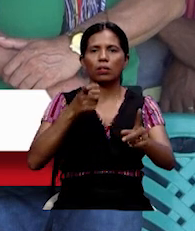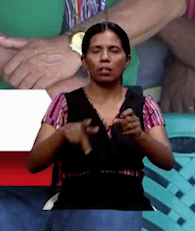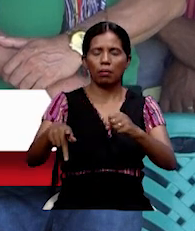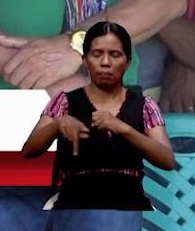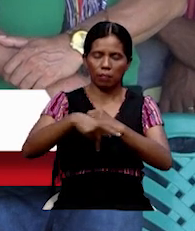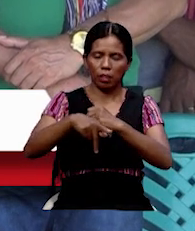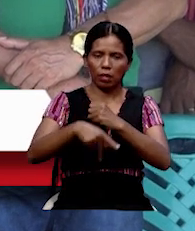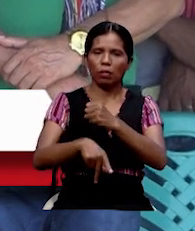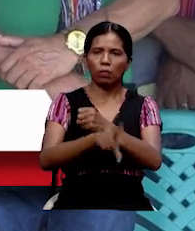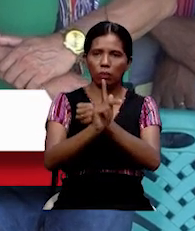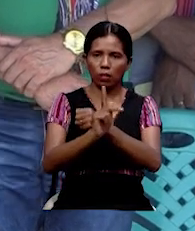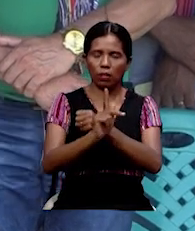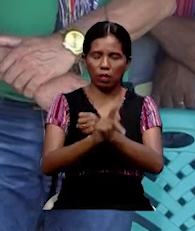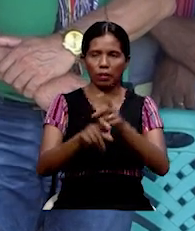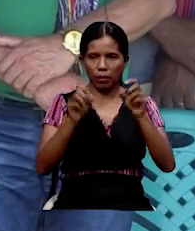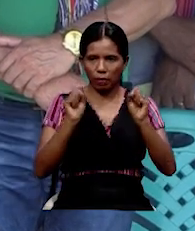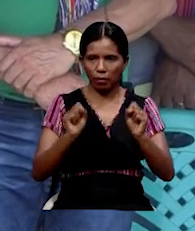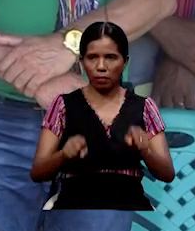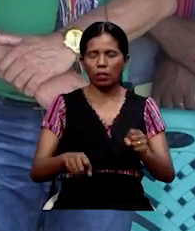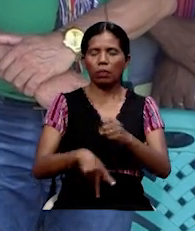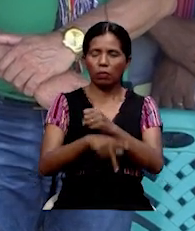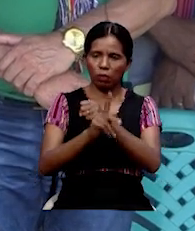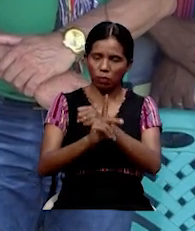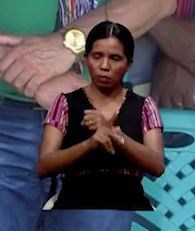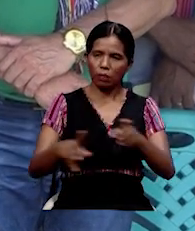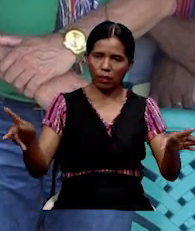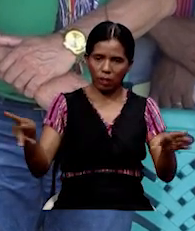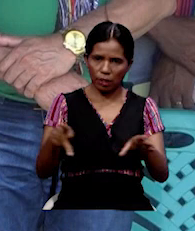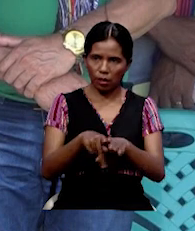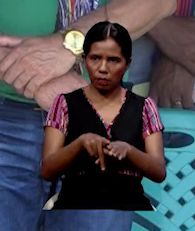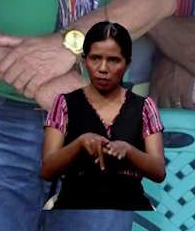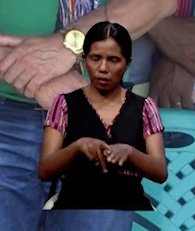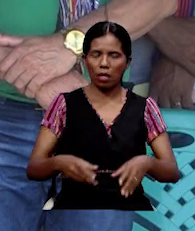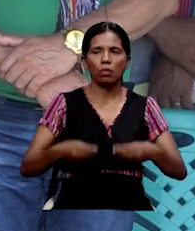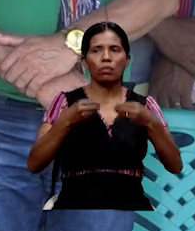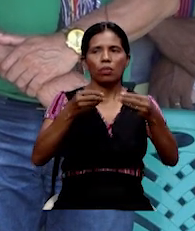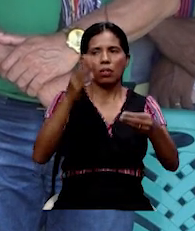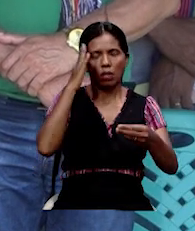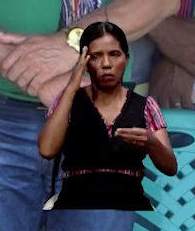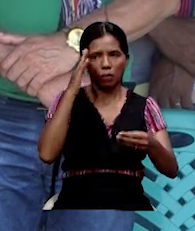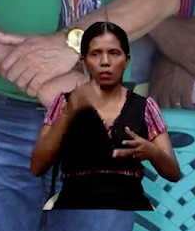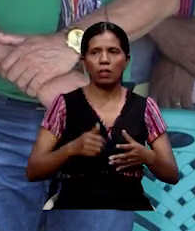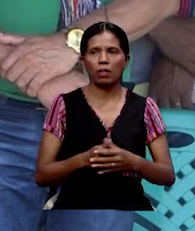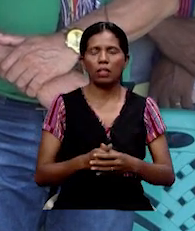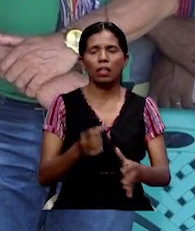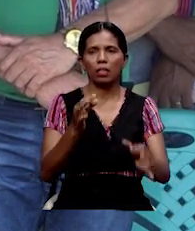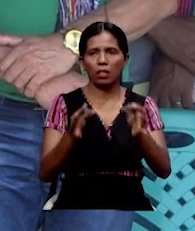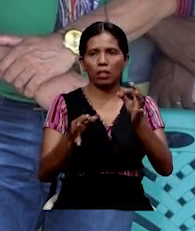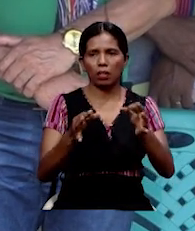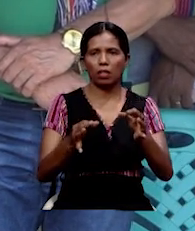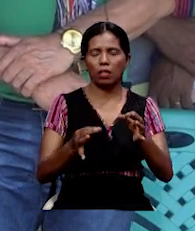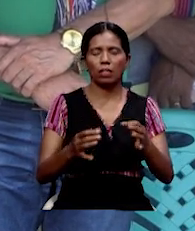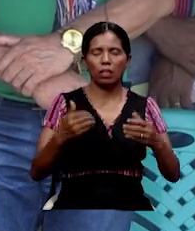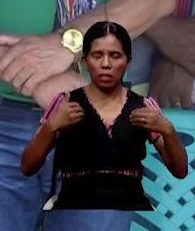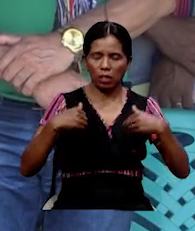Kuntu. A tu não é? Kuntu nós participa. E a tu forra nui. Se cara e a